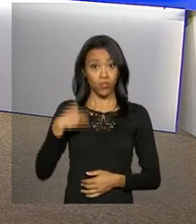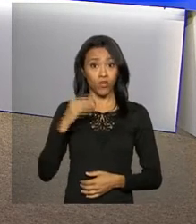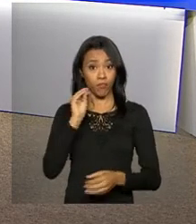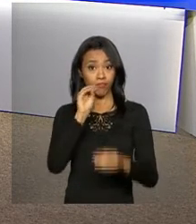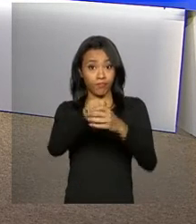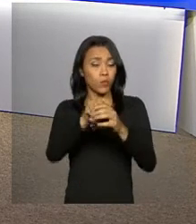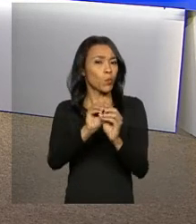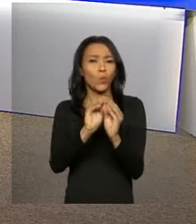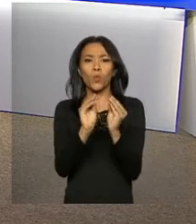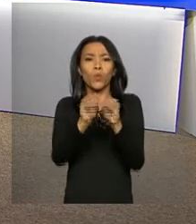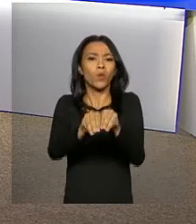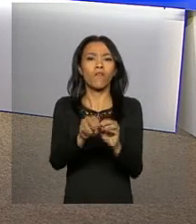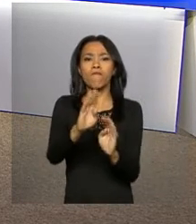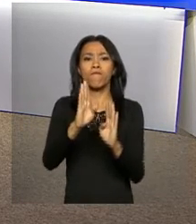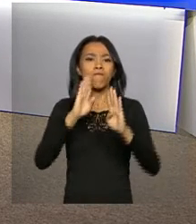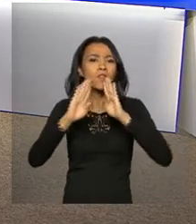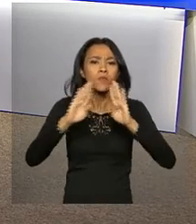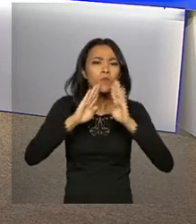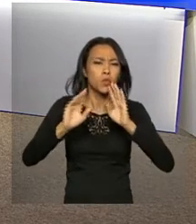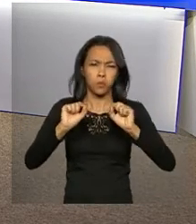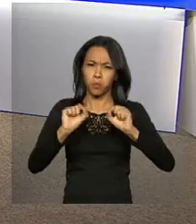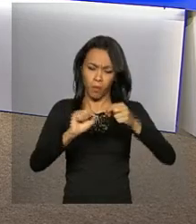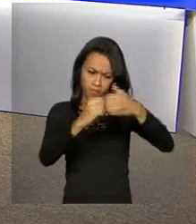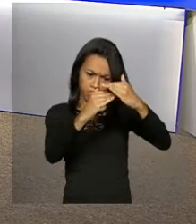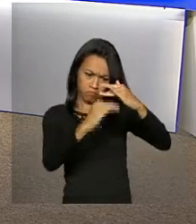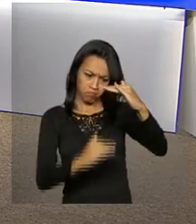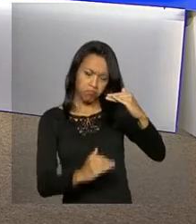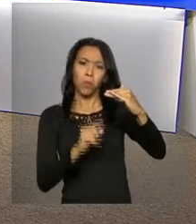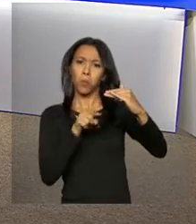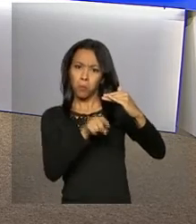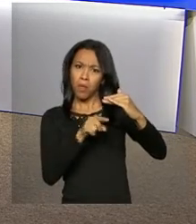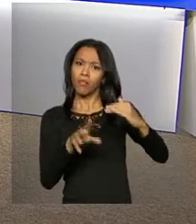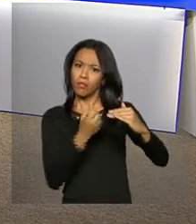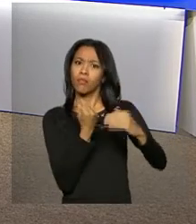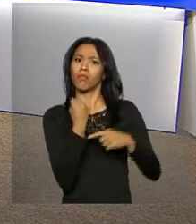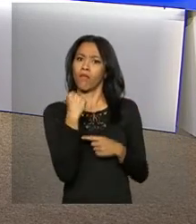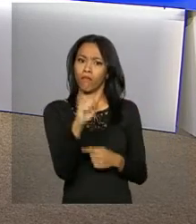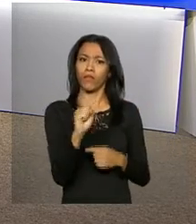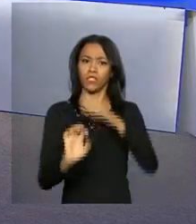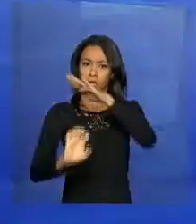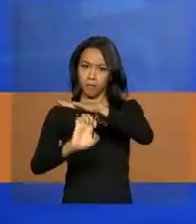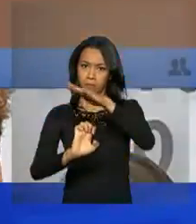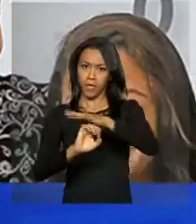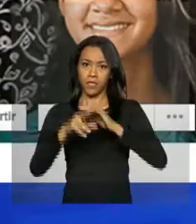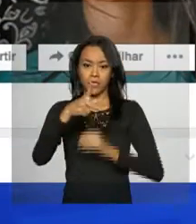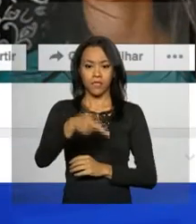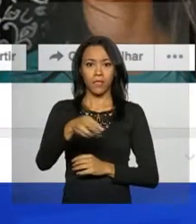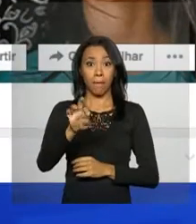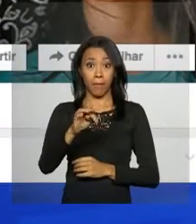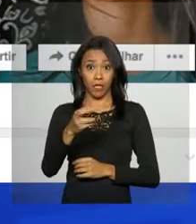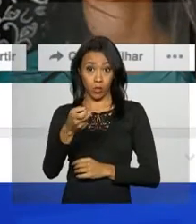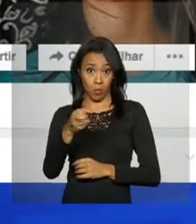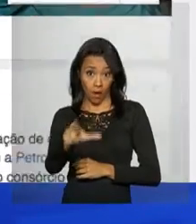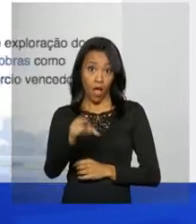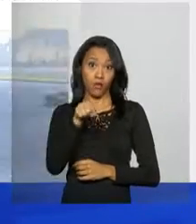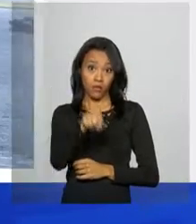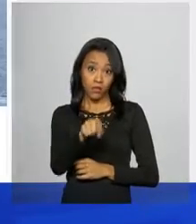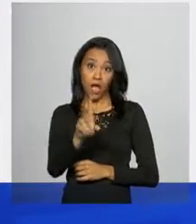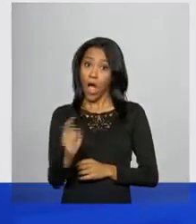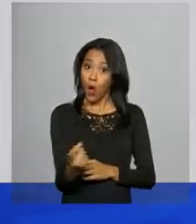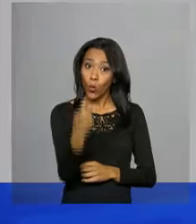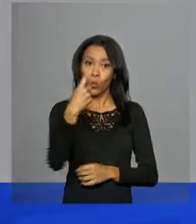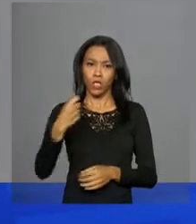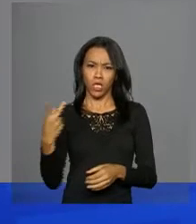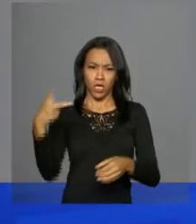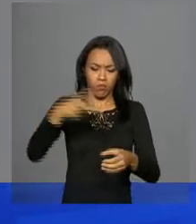é um texto em que defende a petrobras como operadora única do pré sal no post a presidenta afirma que o